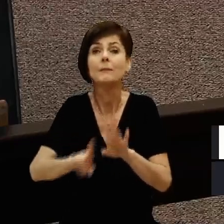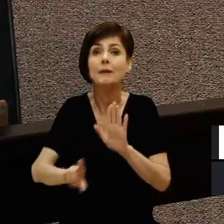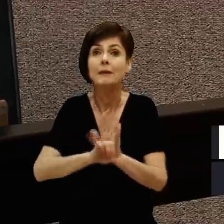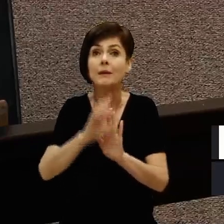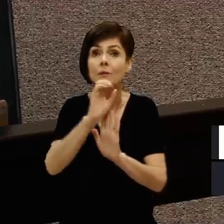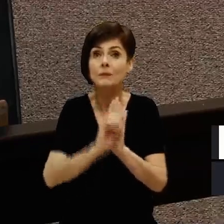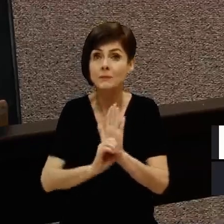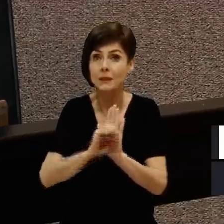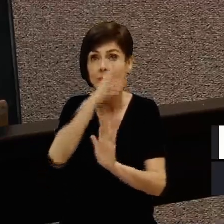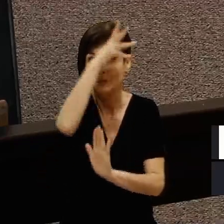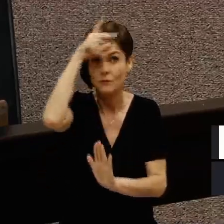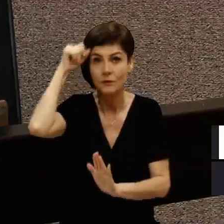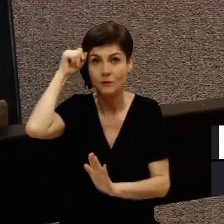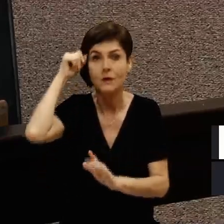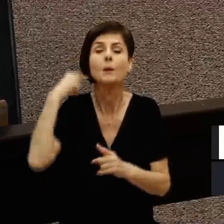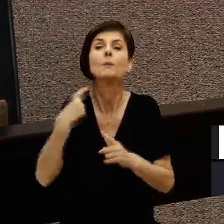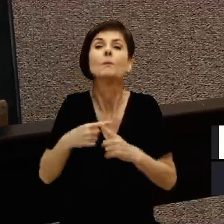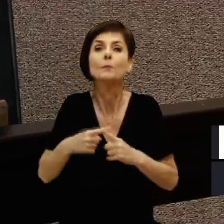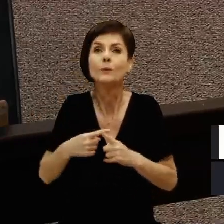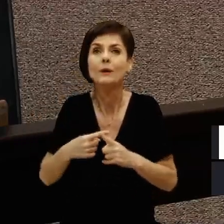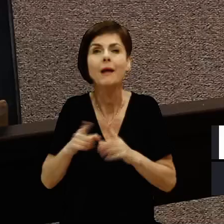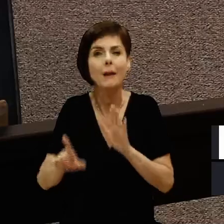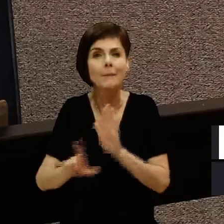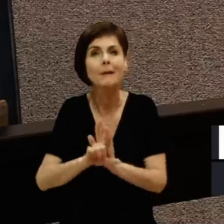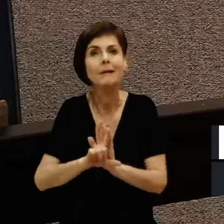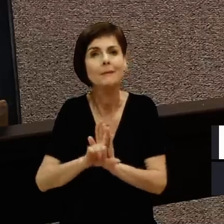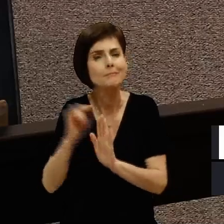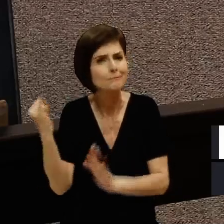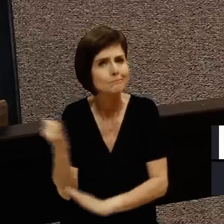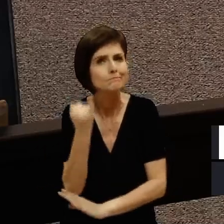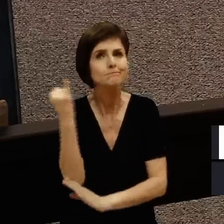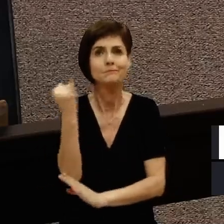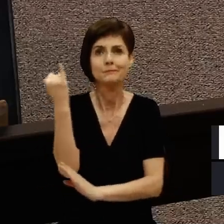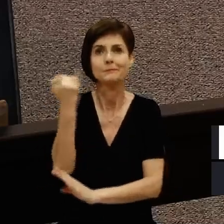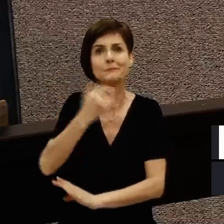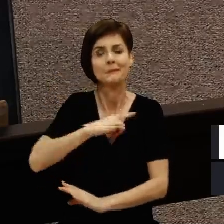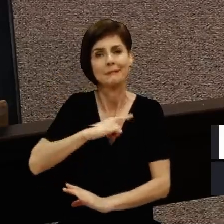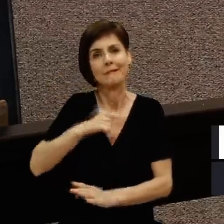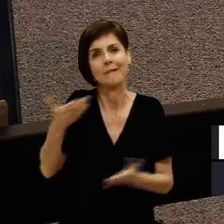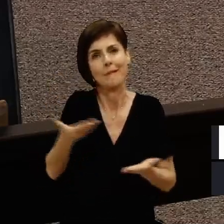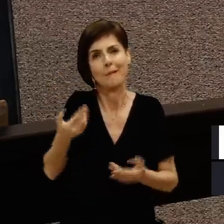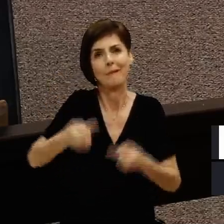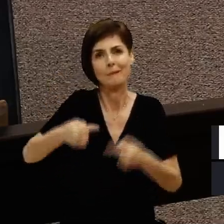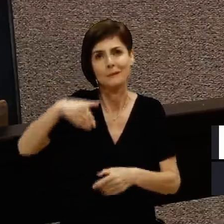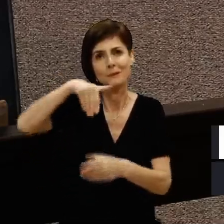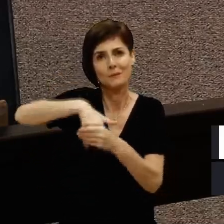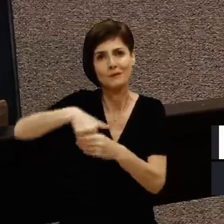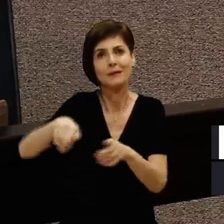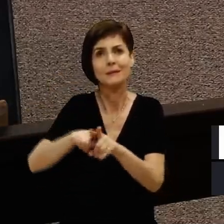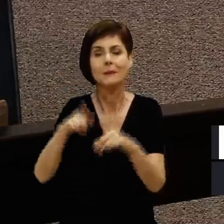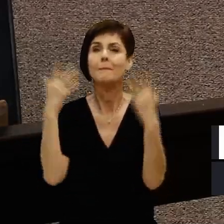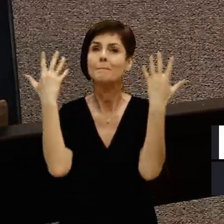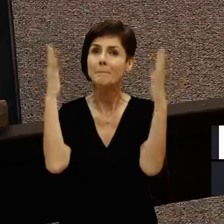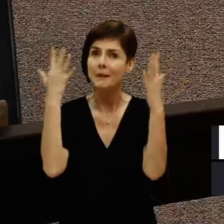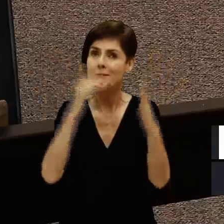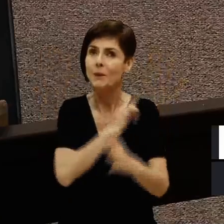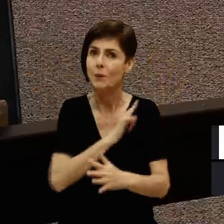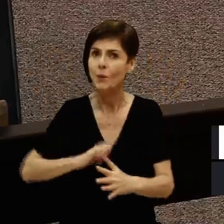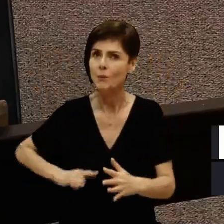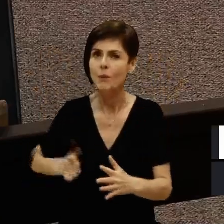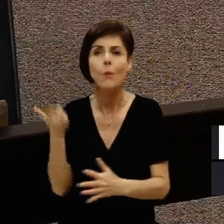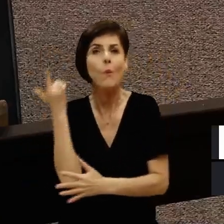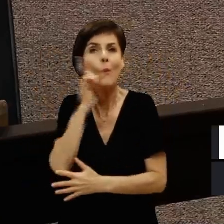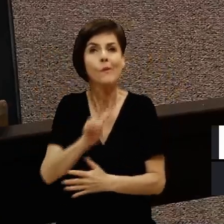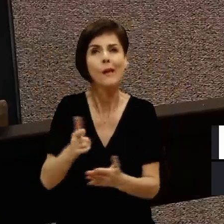do município, né? Porque essa é uma das leis, né, mais importantes que nós estamos aqui para votar. Parabenizar o governo pelo